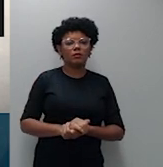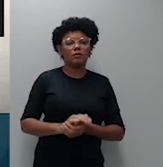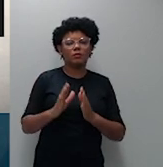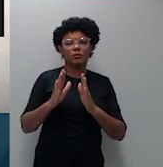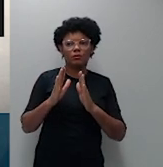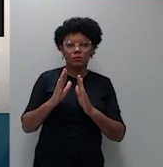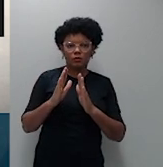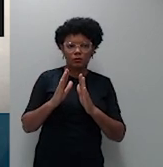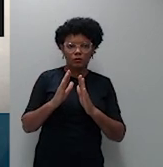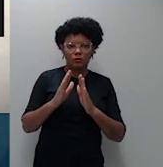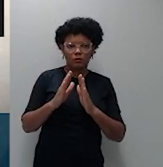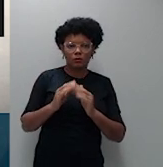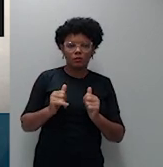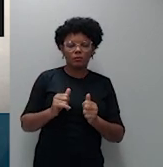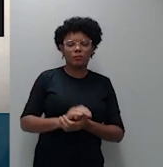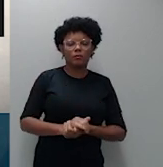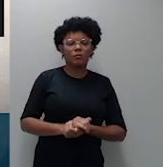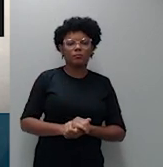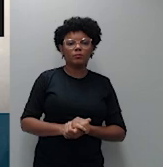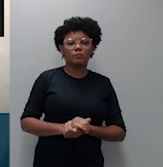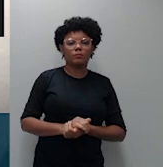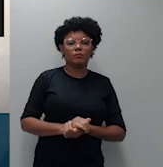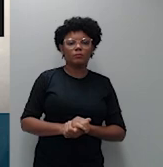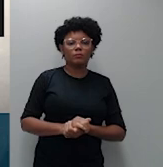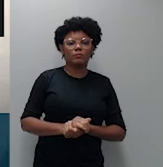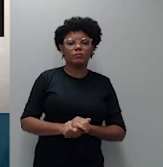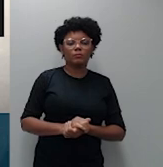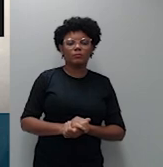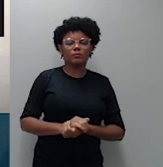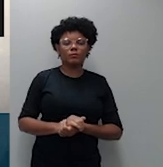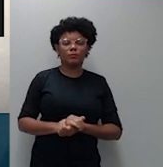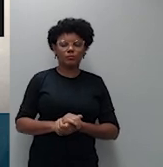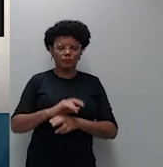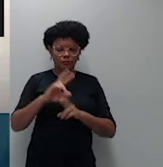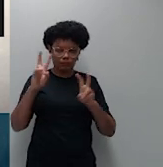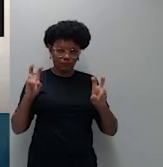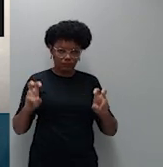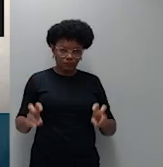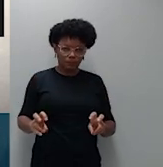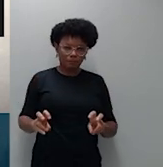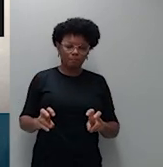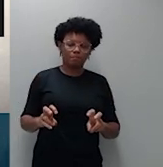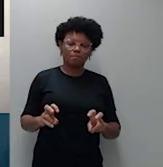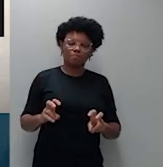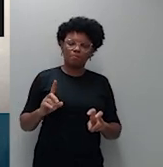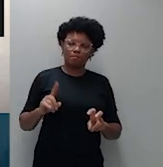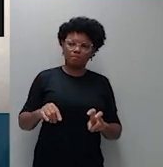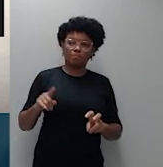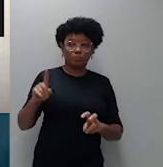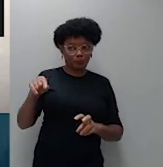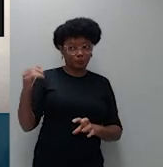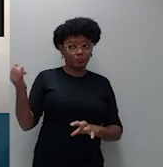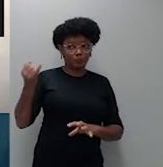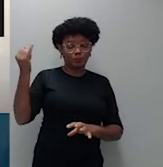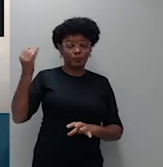liberar essa questão da prefeitura que é um ponto bastante relevante